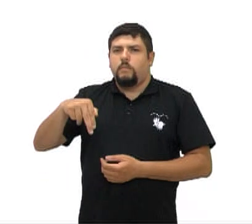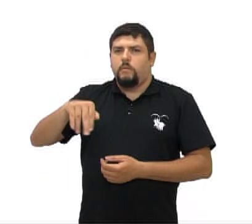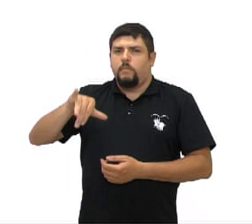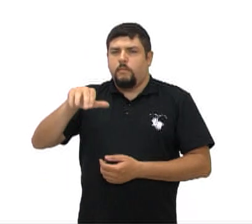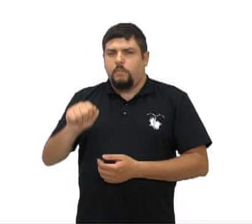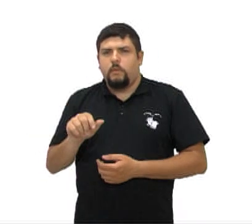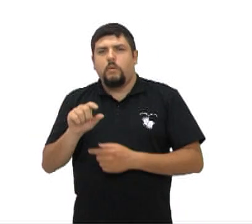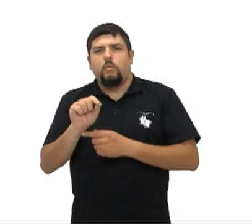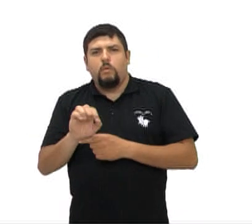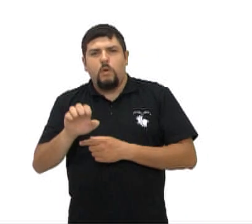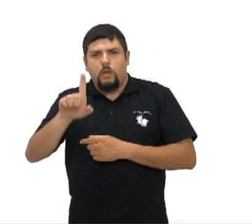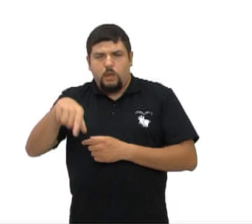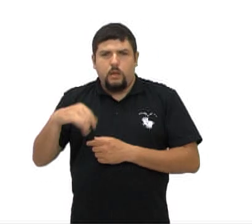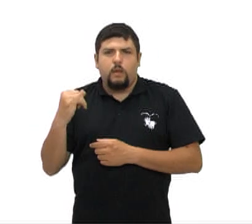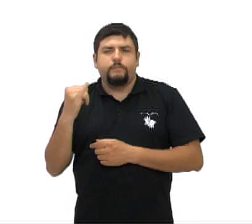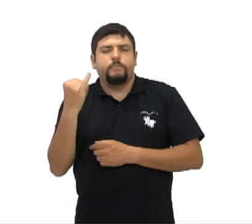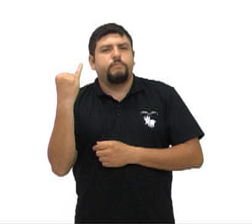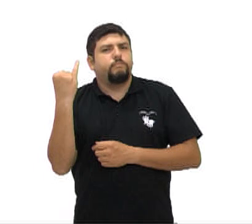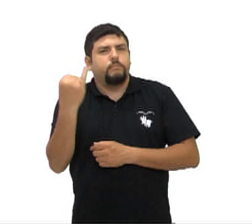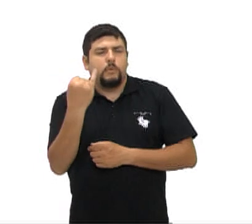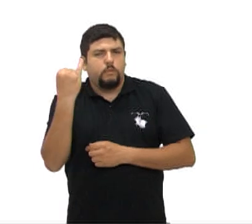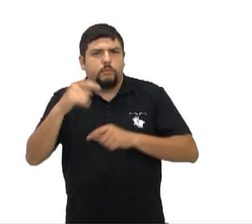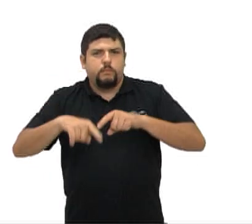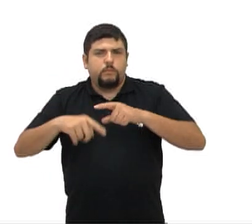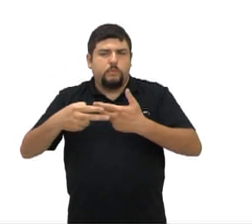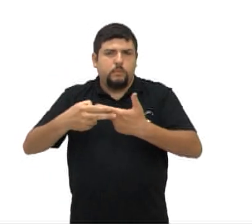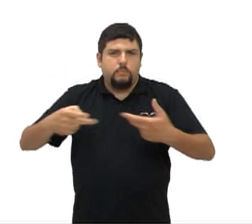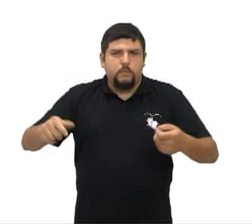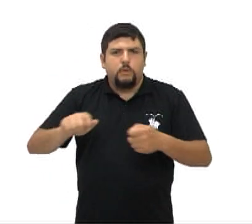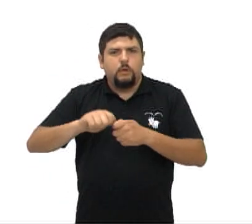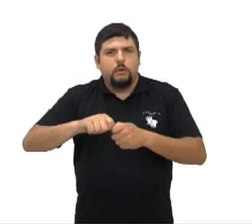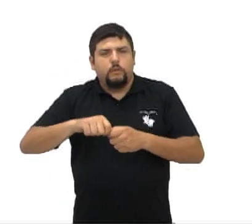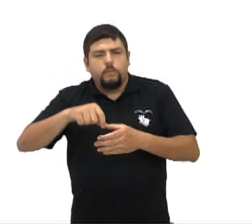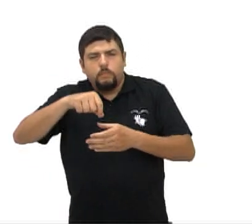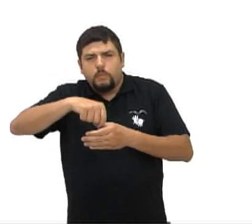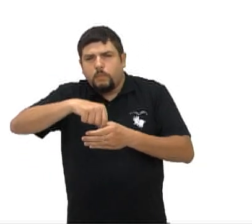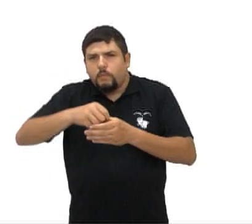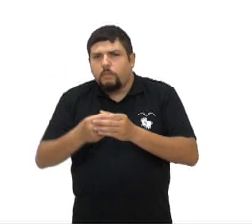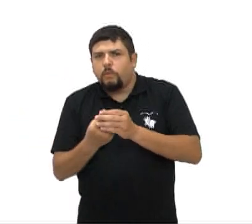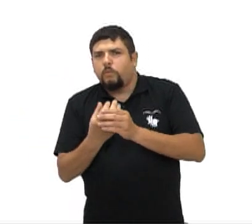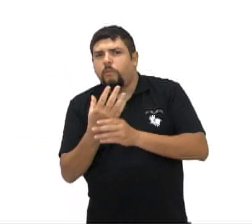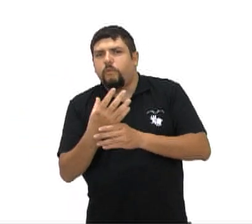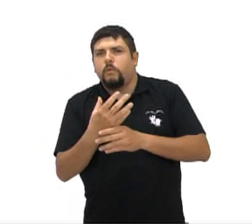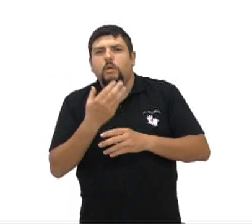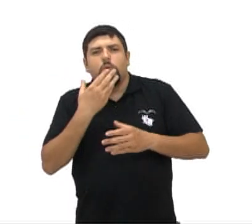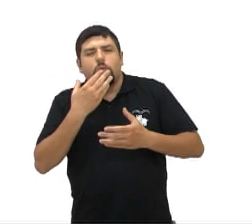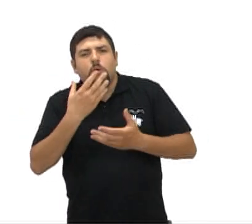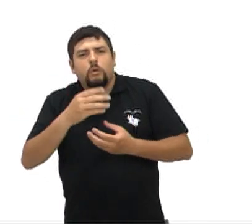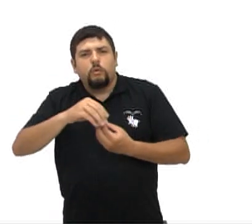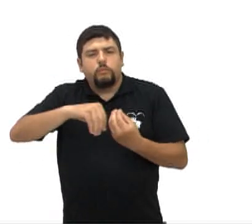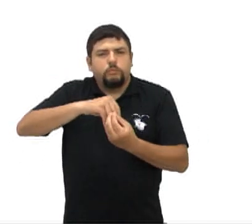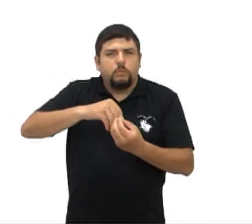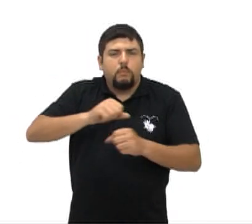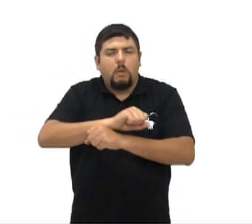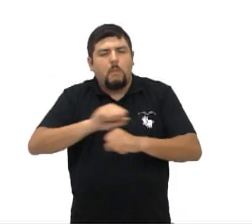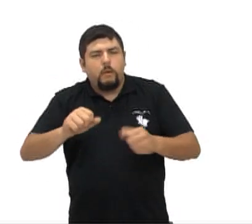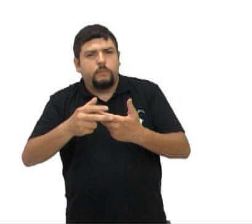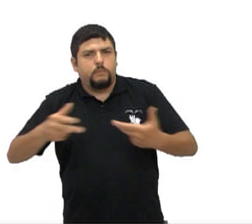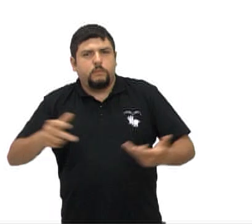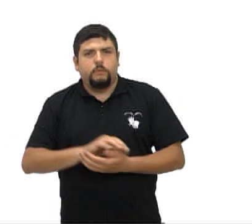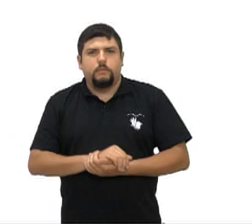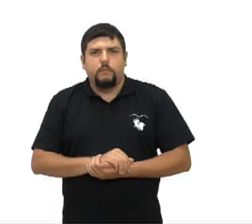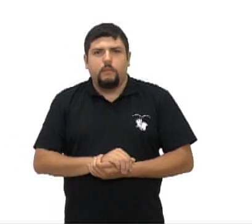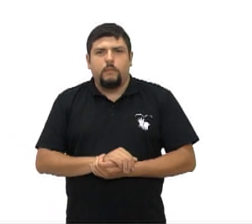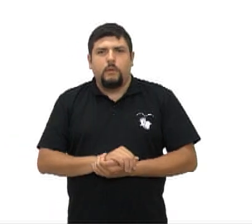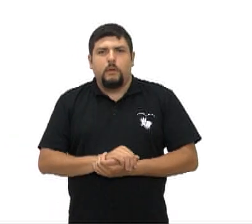NH3, é uma importante matéria-prima para a fabricação de fertilizantes, corantes, explosivos e etc. Sua obtenção